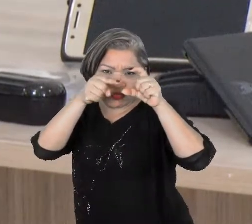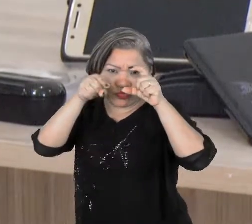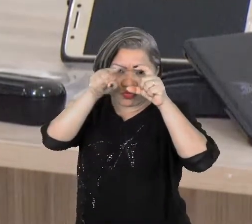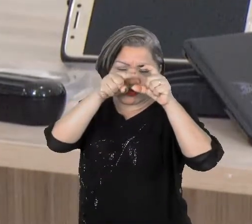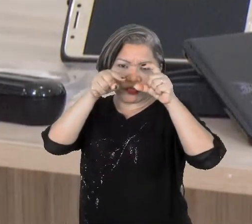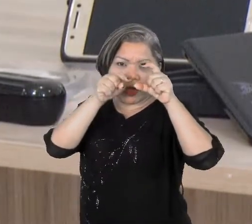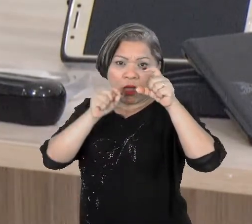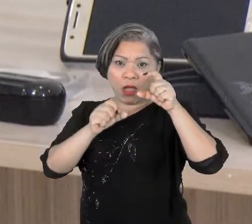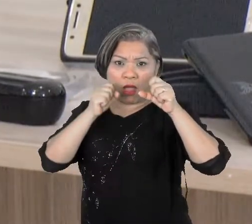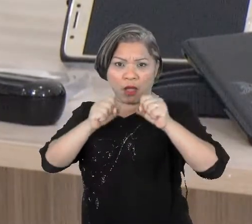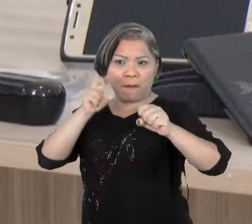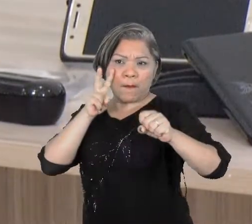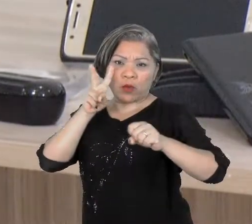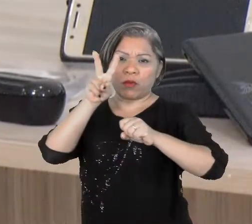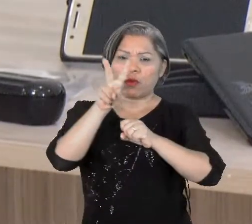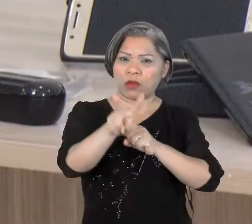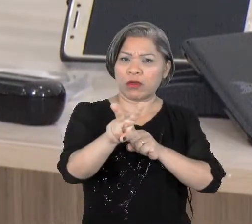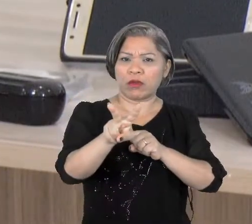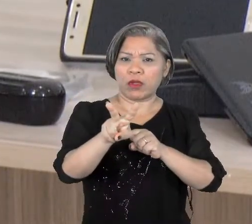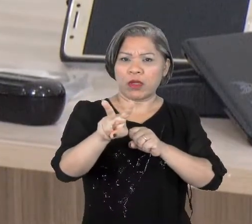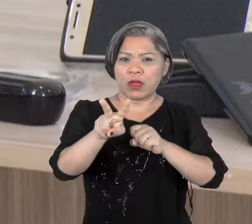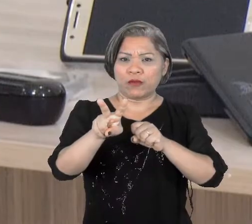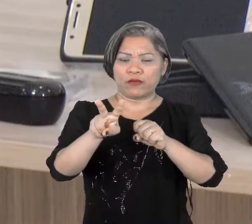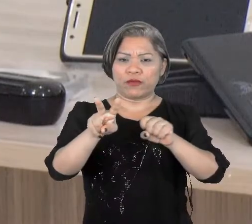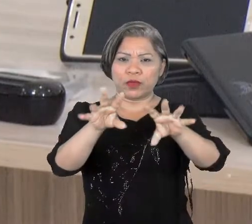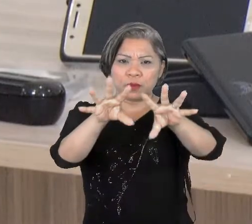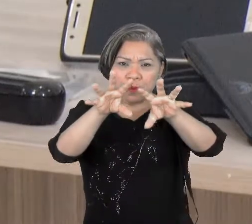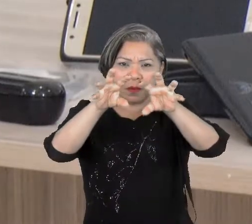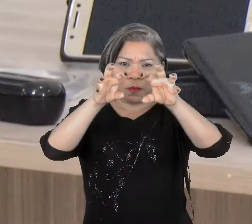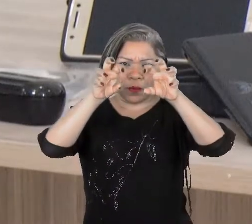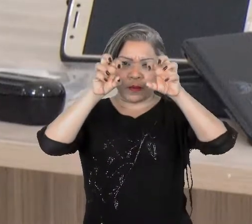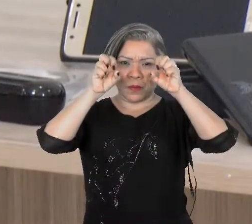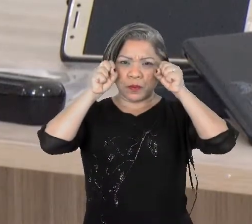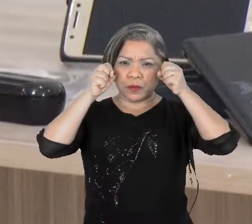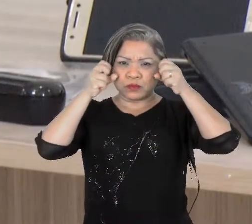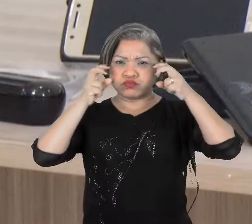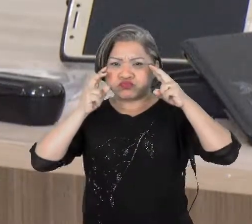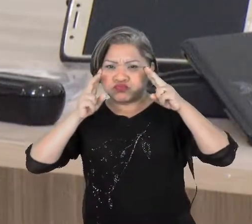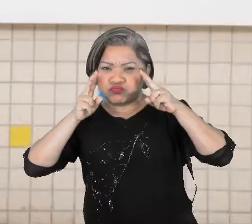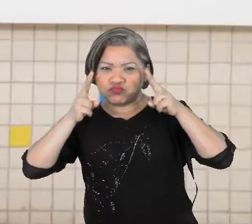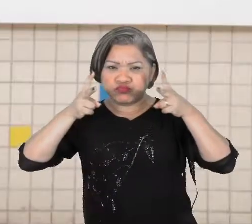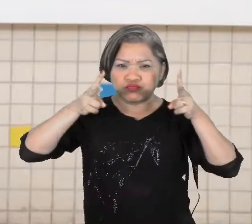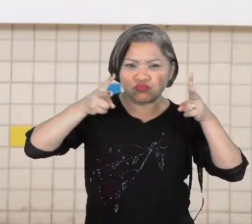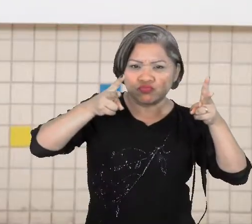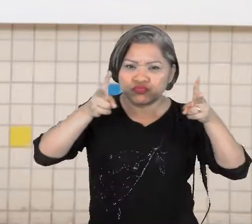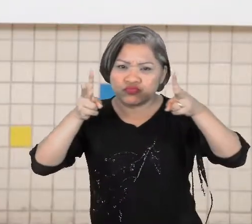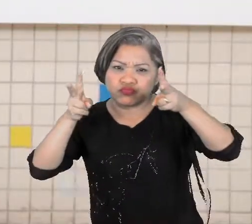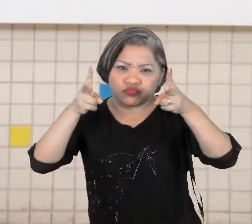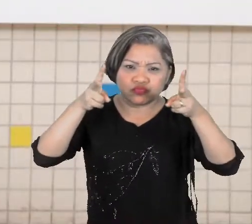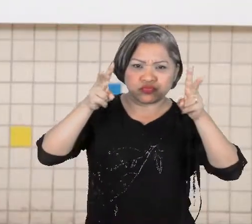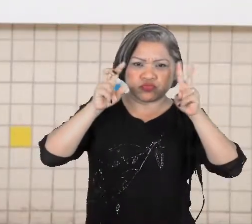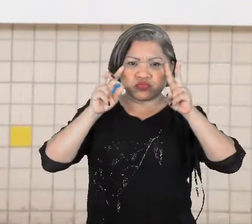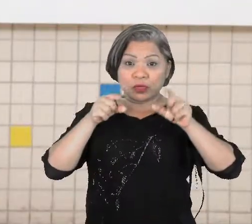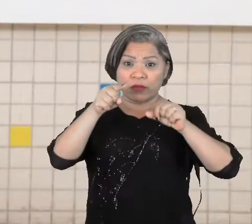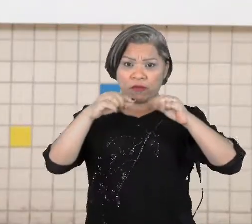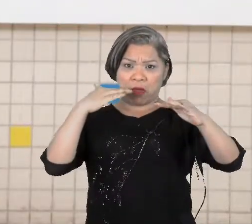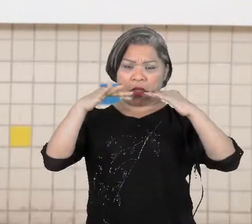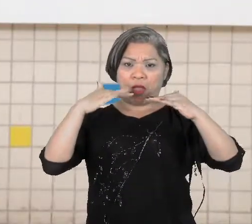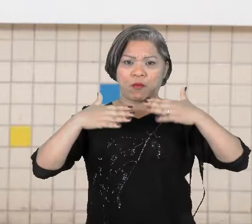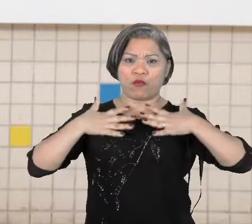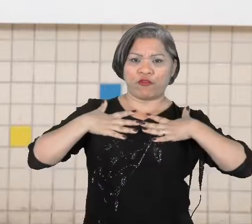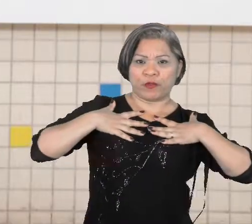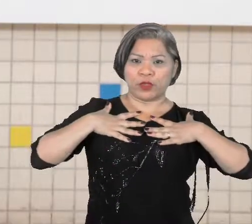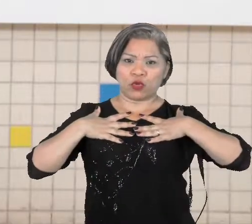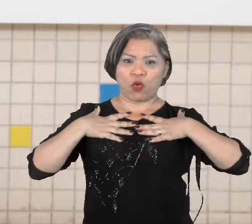através dos sensores dessa ferramenta, você movimenta a sua cabeça, você movimenta o seu corpo